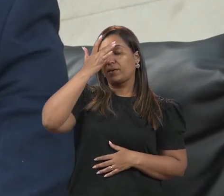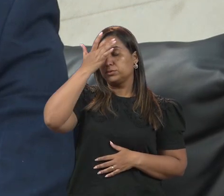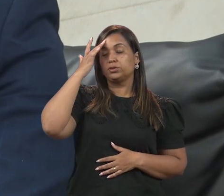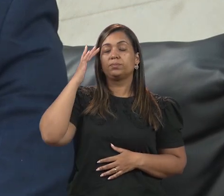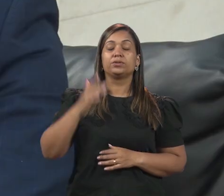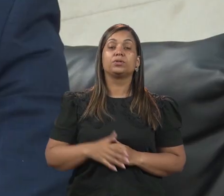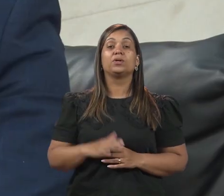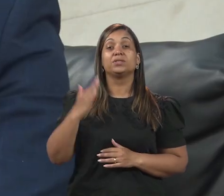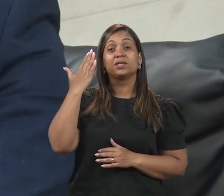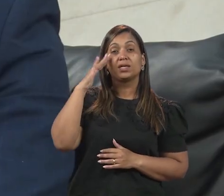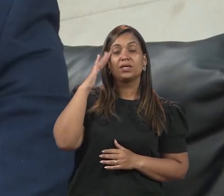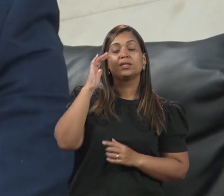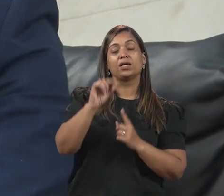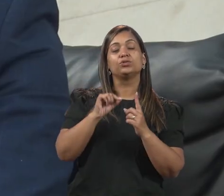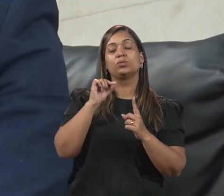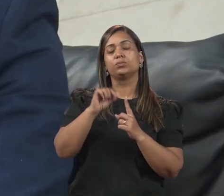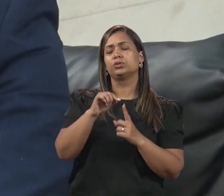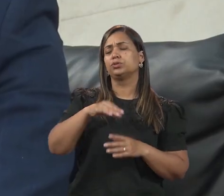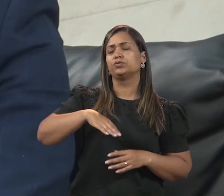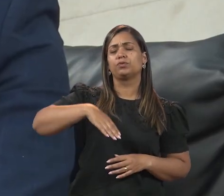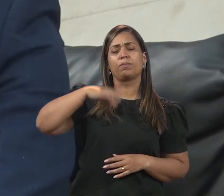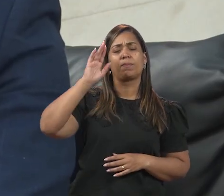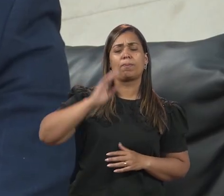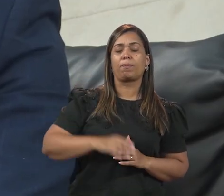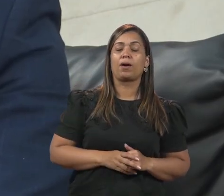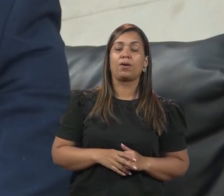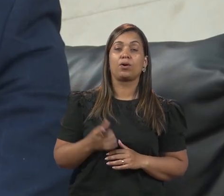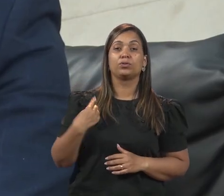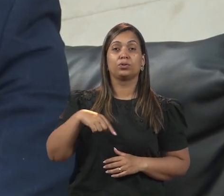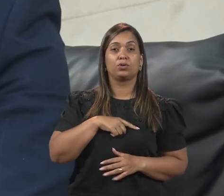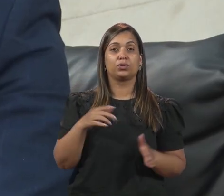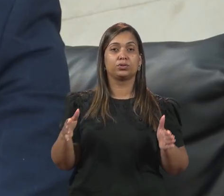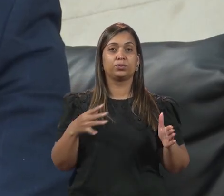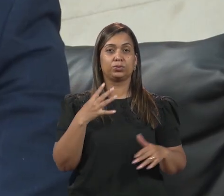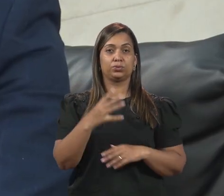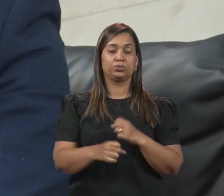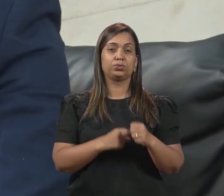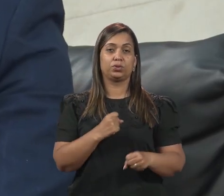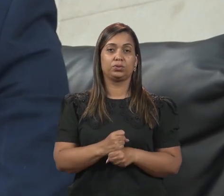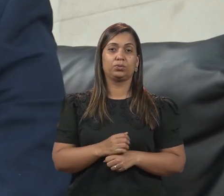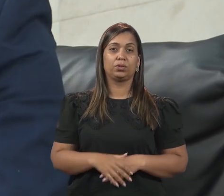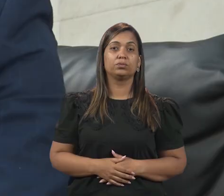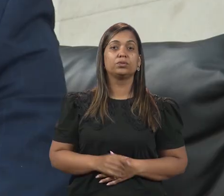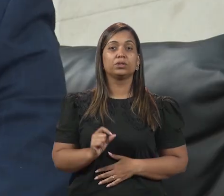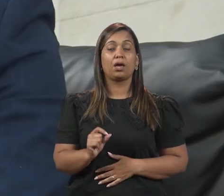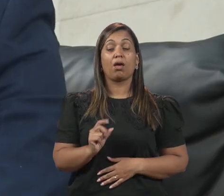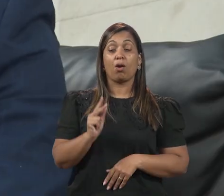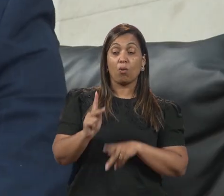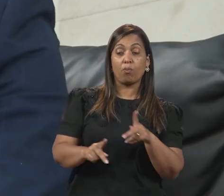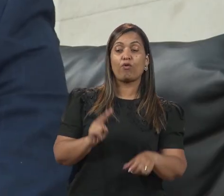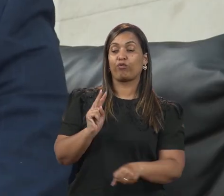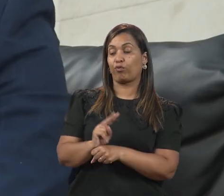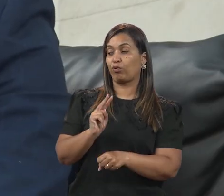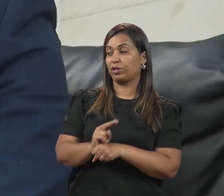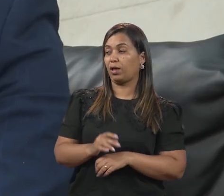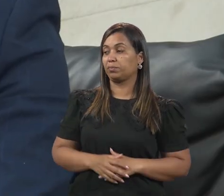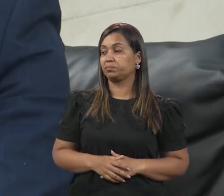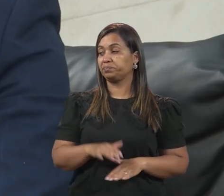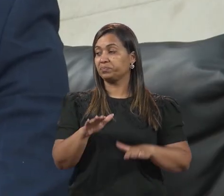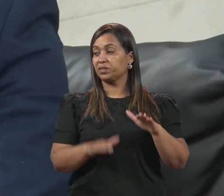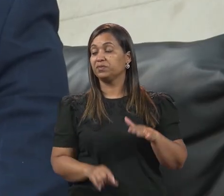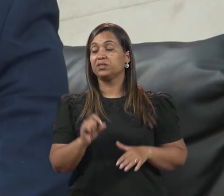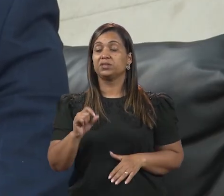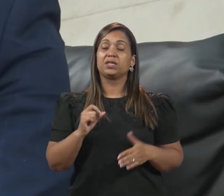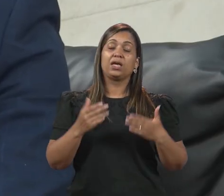que entendem esse objetivo maior do nosso mandato, que é cuidar da população, né? Muitas das